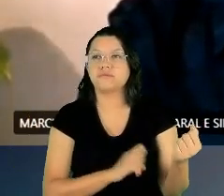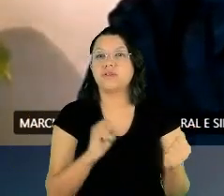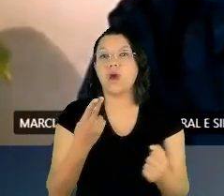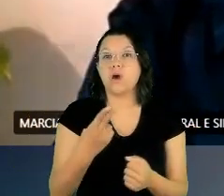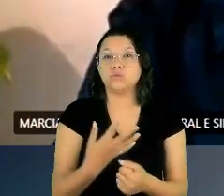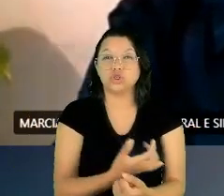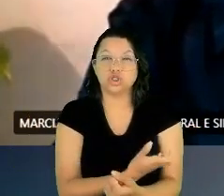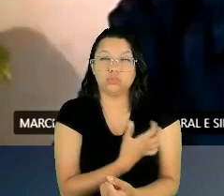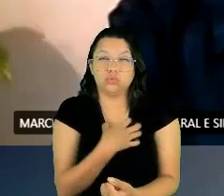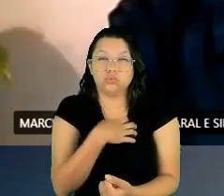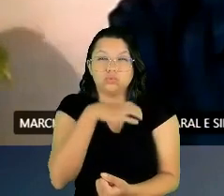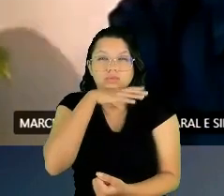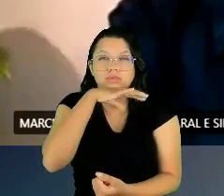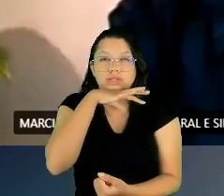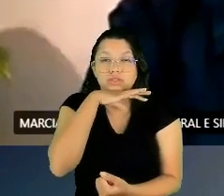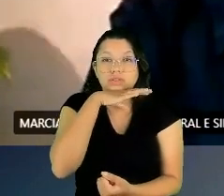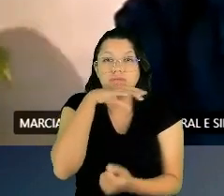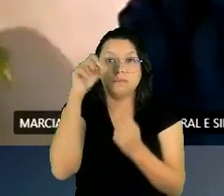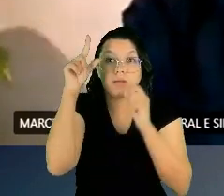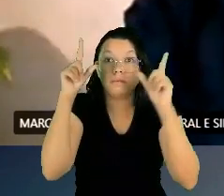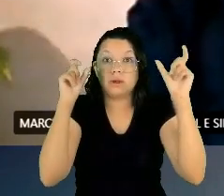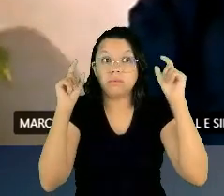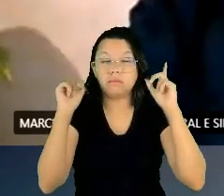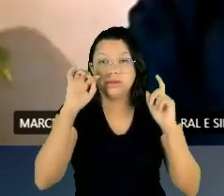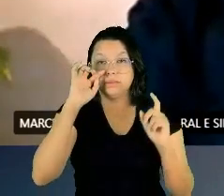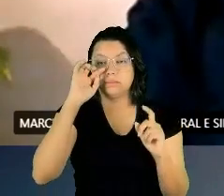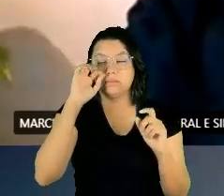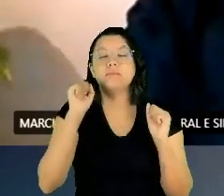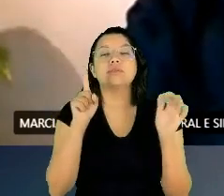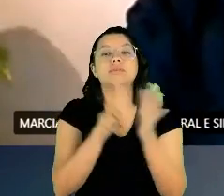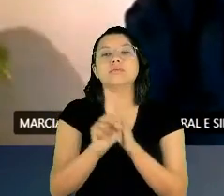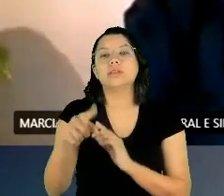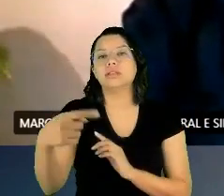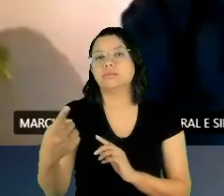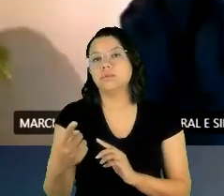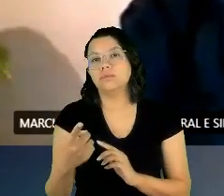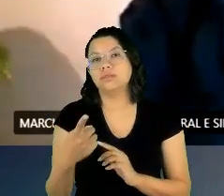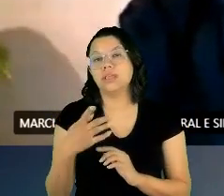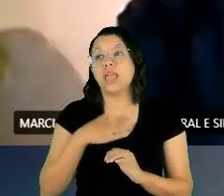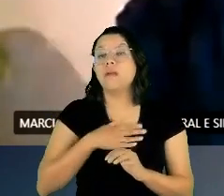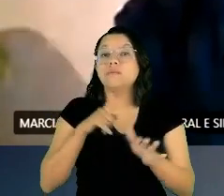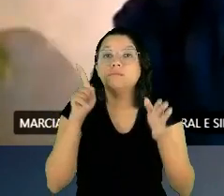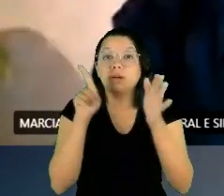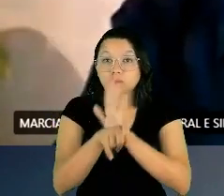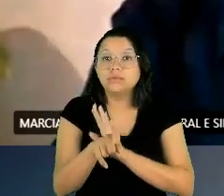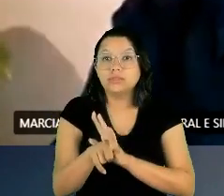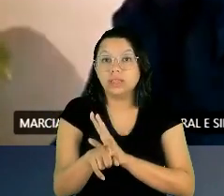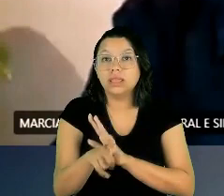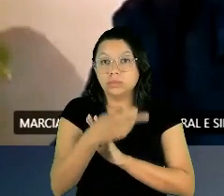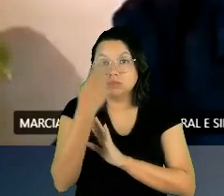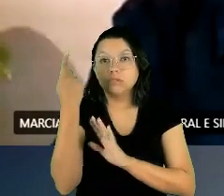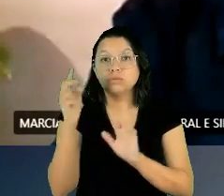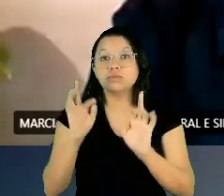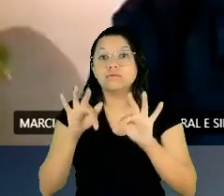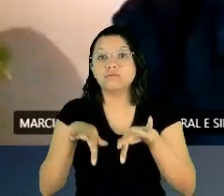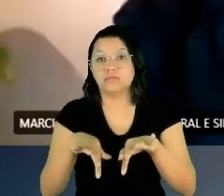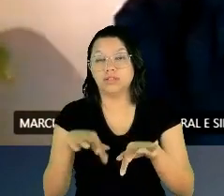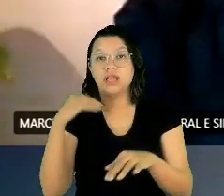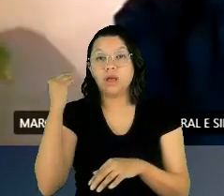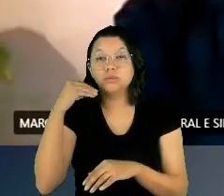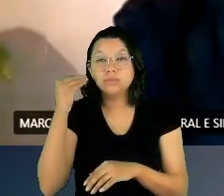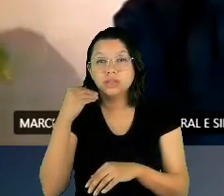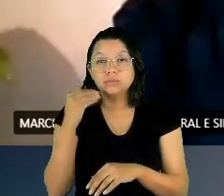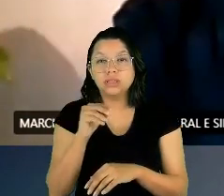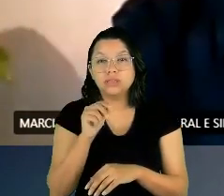da raiva, estruturas de emoções negativas. E eu posso perguntar depois. Então, no meu caso, eu não falei, mas eu perguntei para as pessoas no final